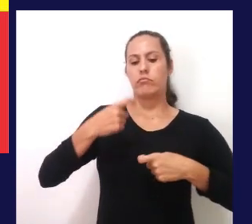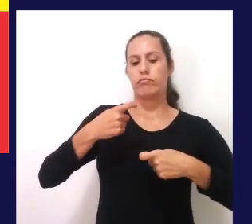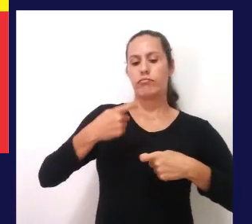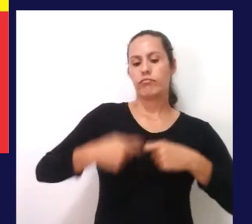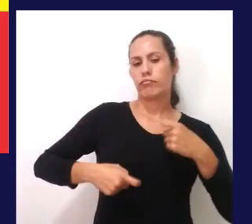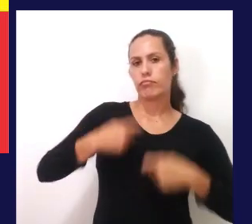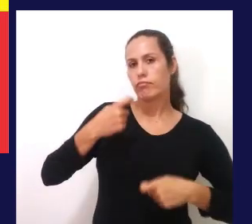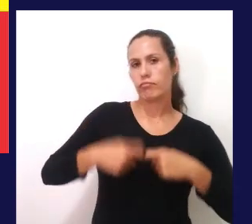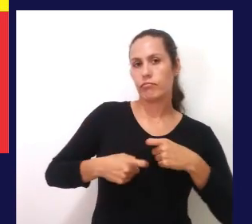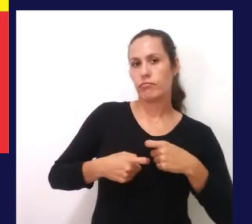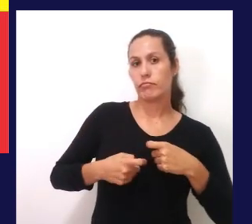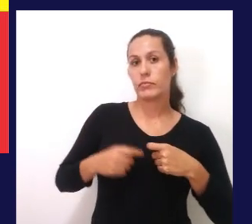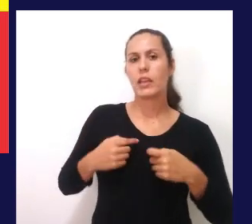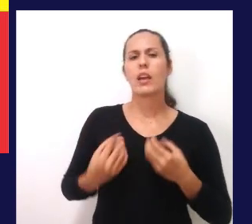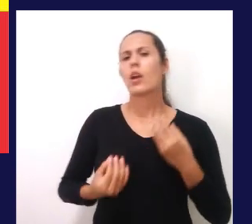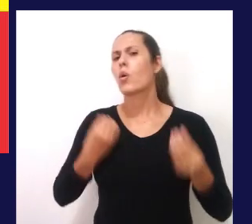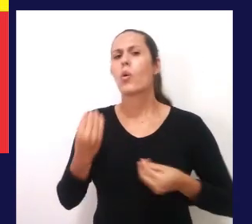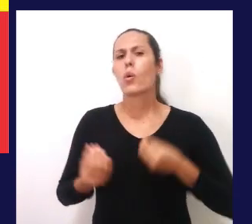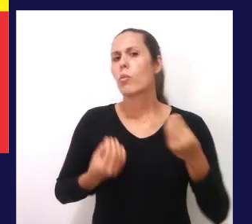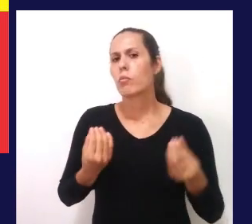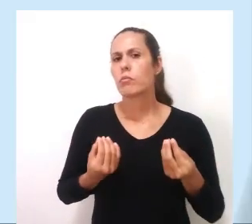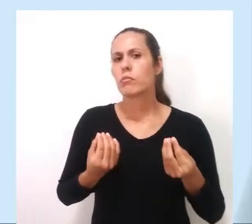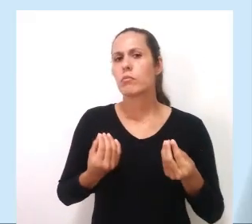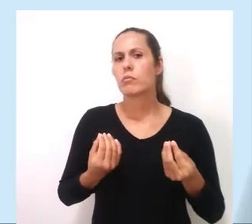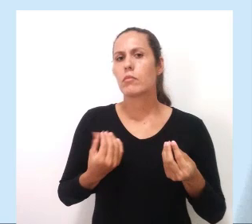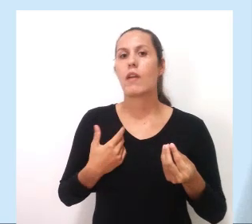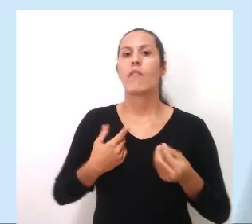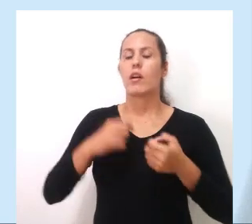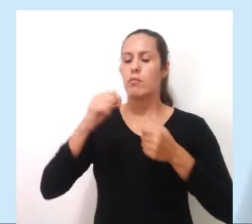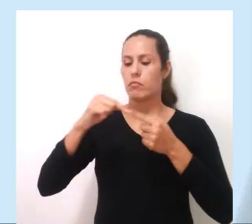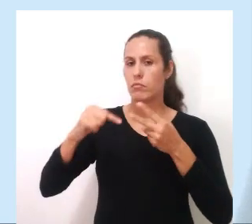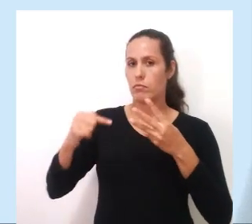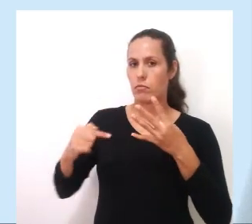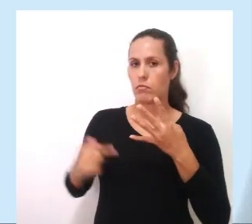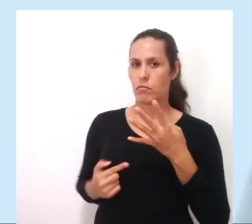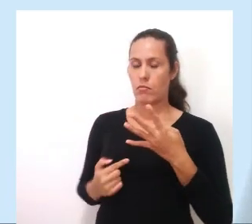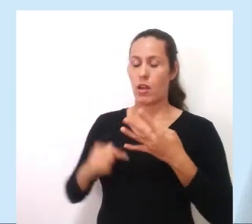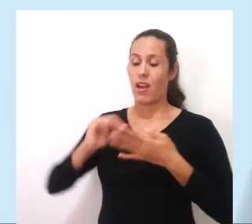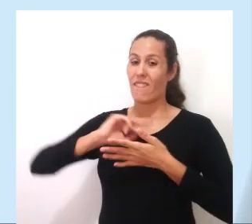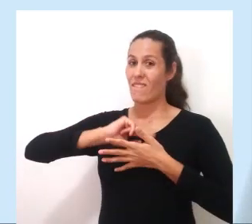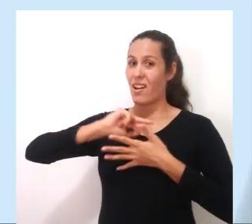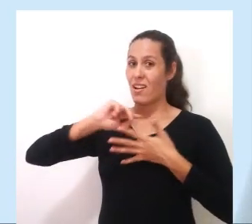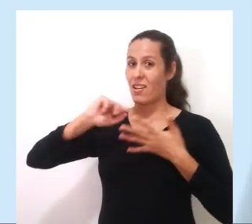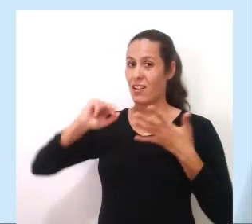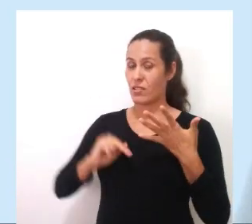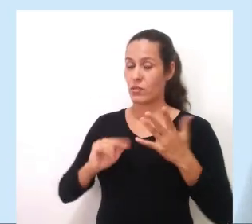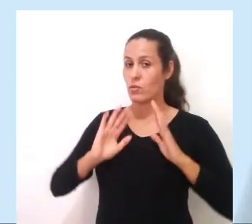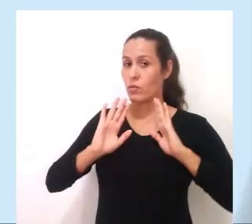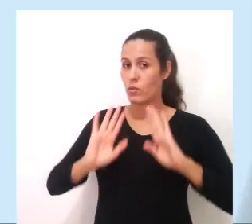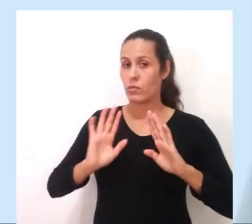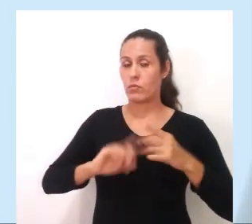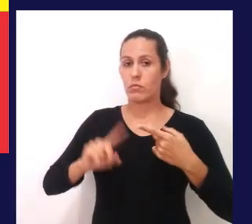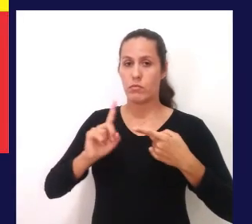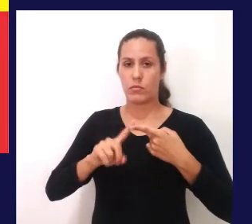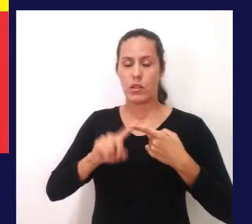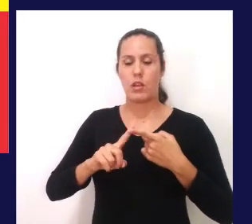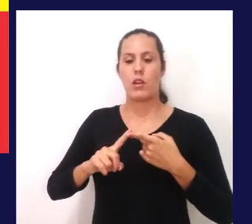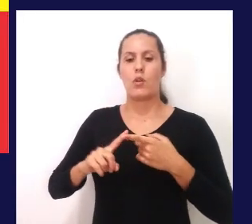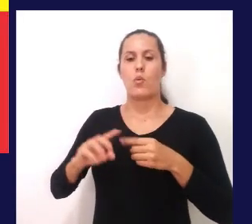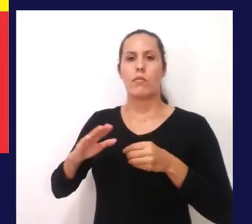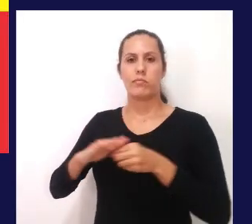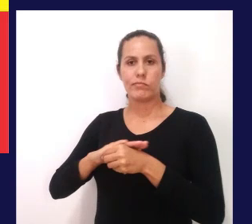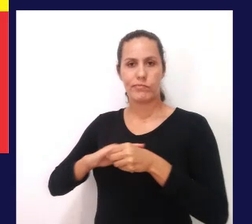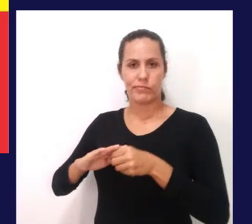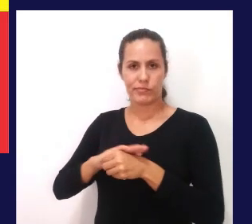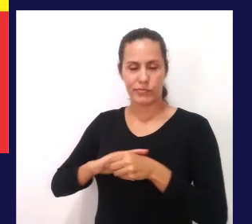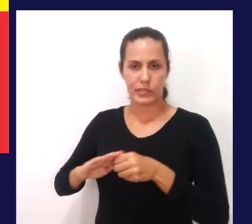né? E como é que foi feita essa primeira relação sexual? Vão existir vários fatores para que aconteça isso. Tem